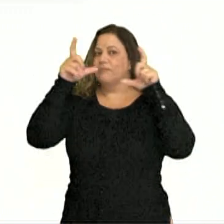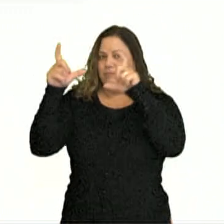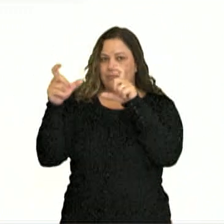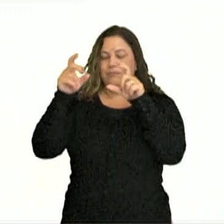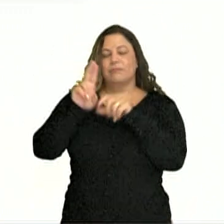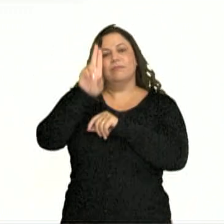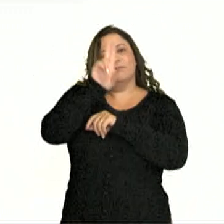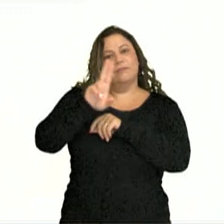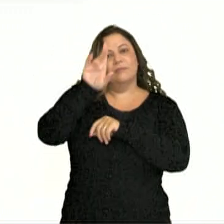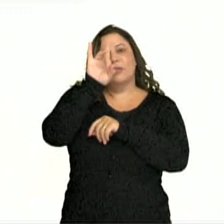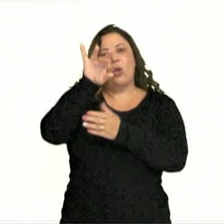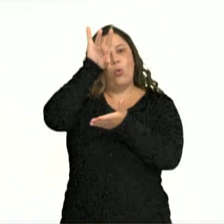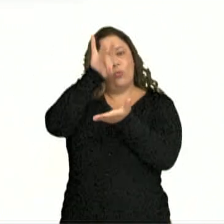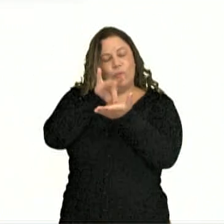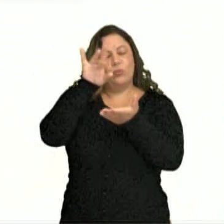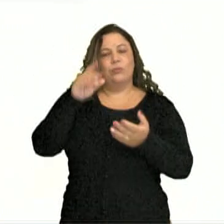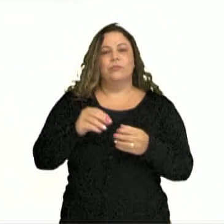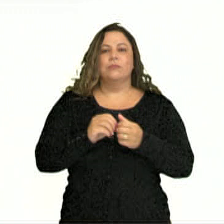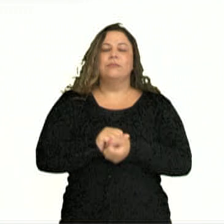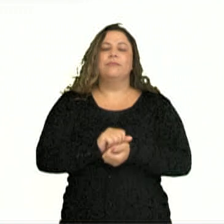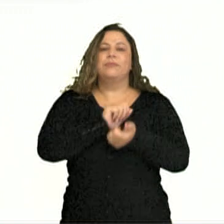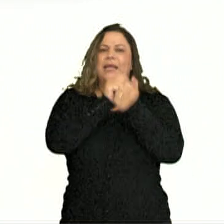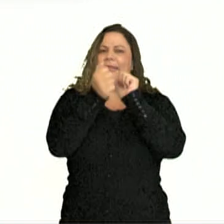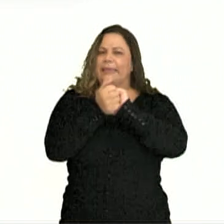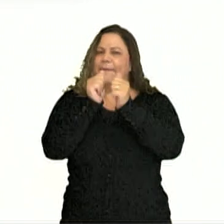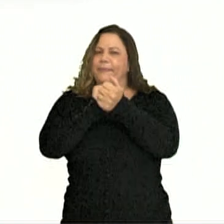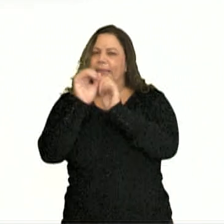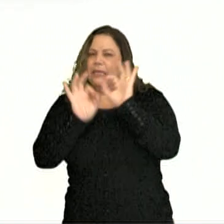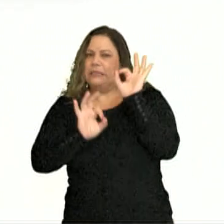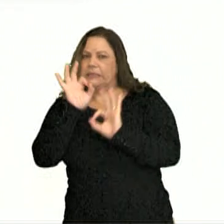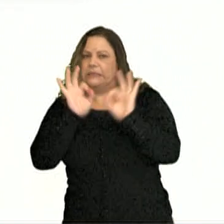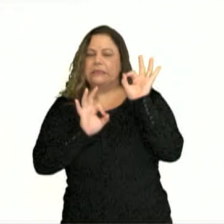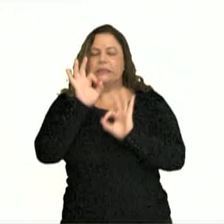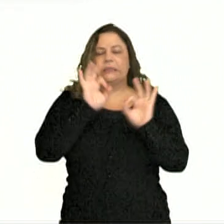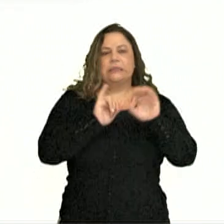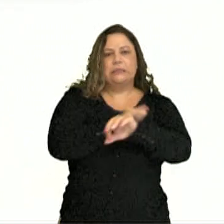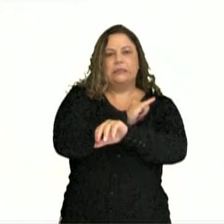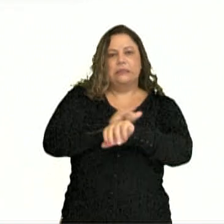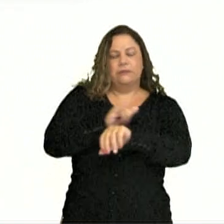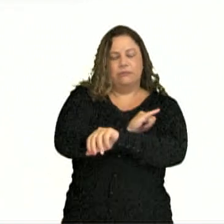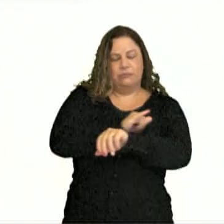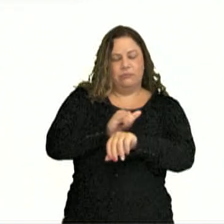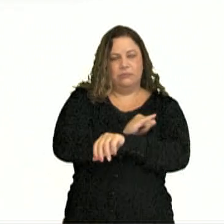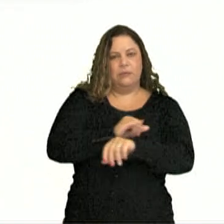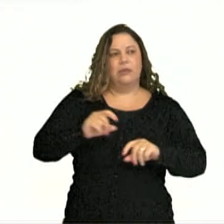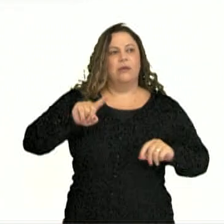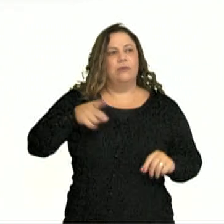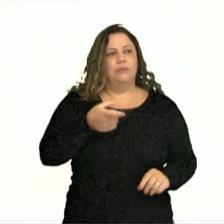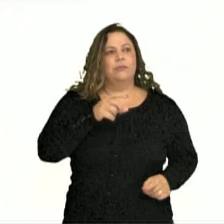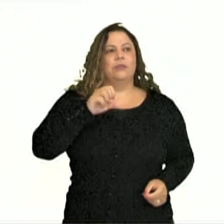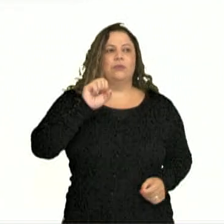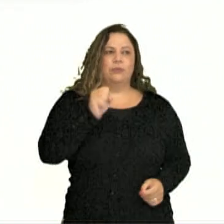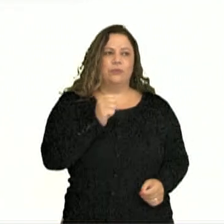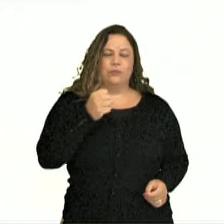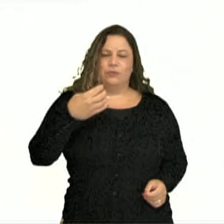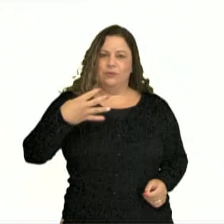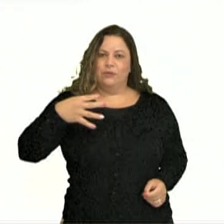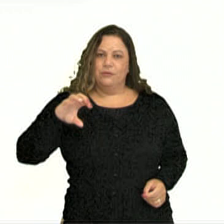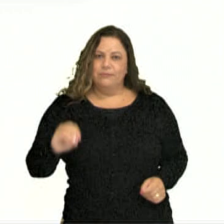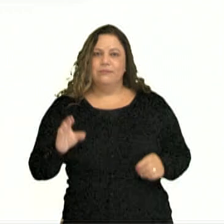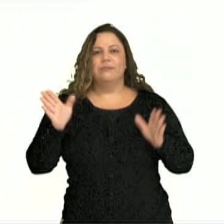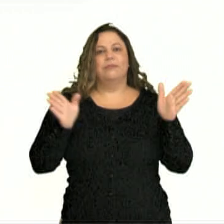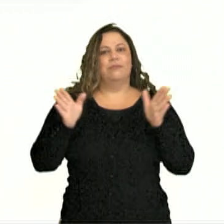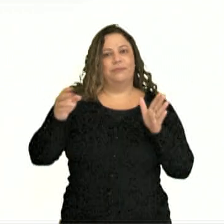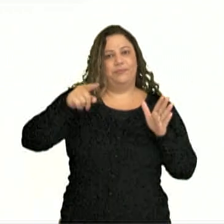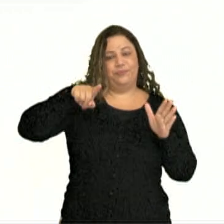como registro. O aprimoramento das técnicas entre 1840 e 1850 na Grã-Bretanha e na França